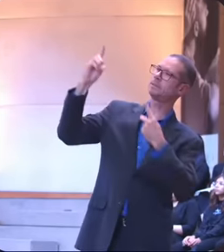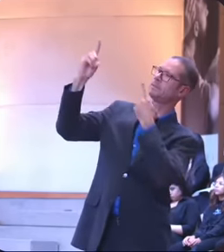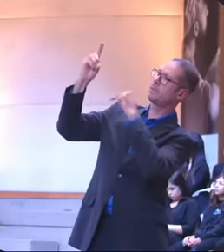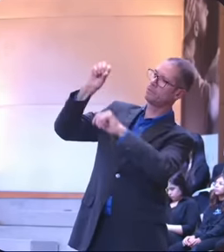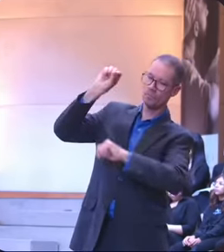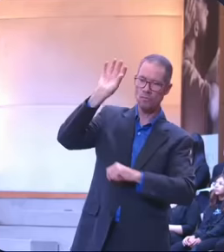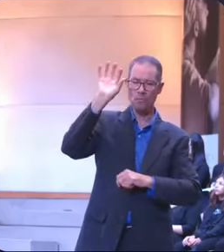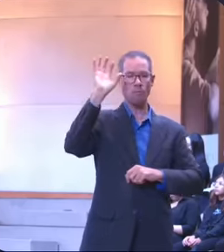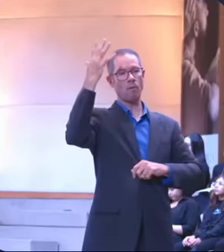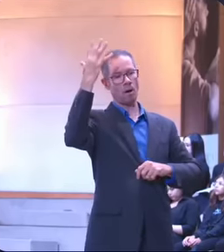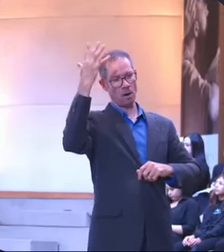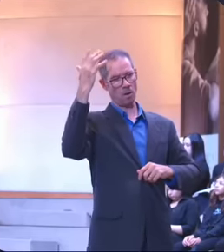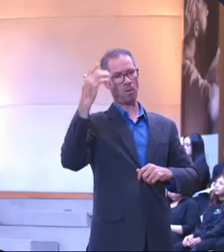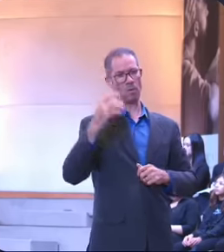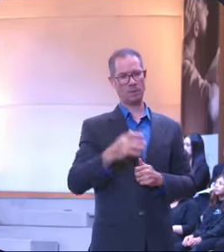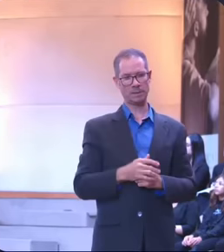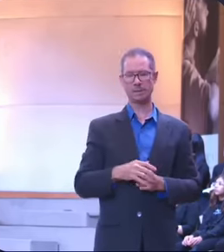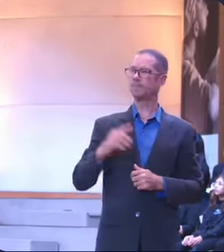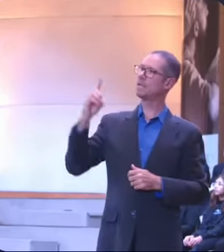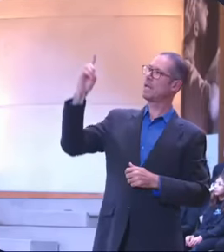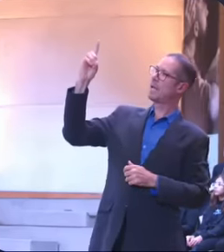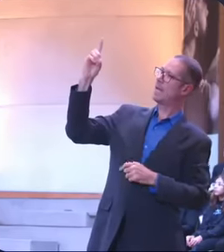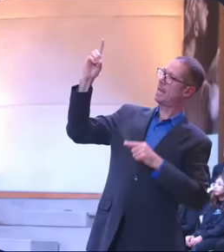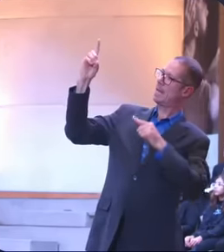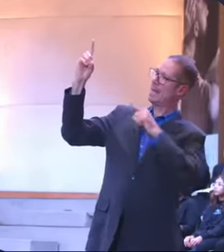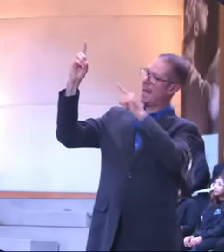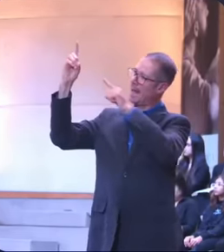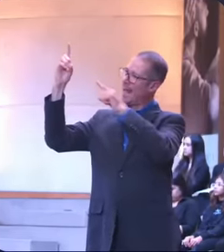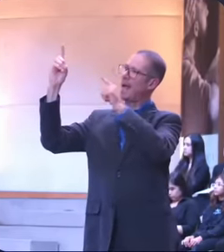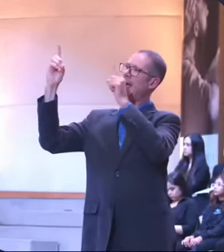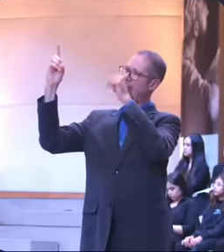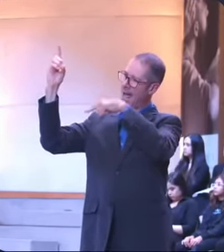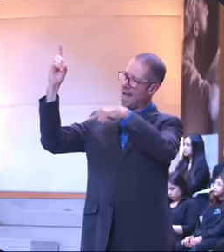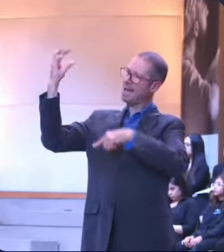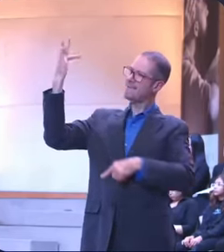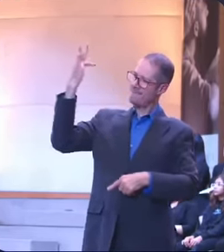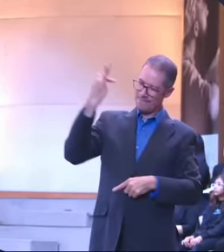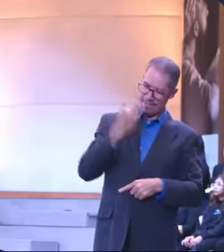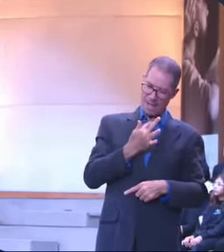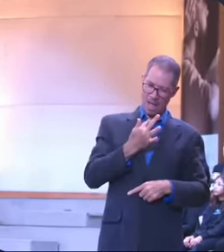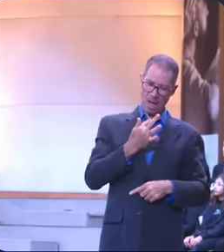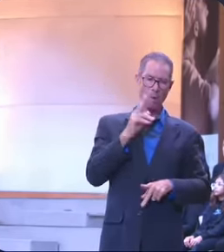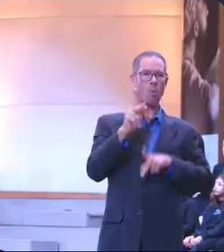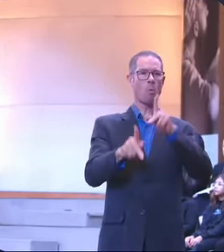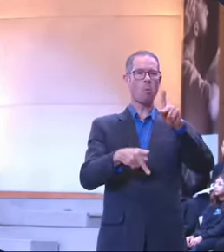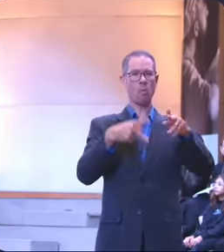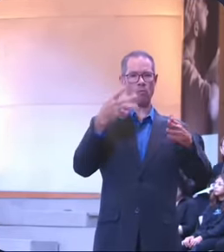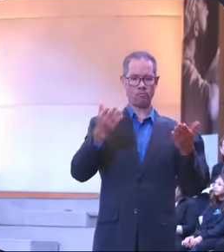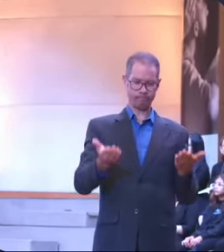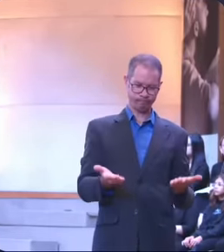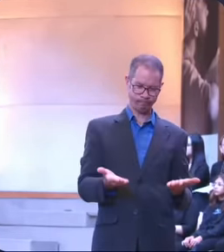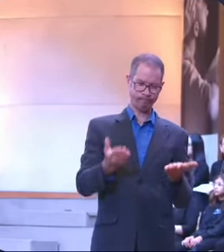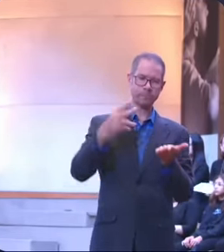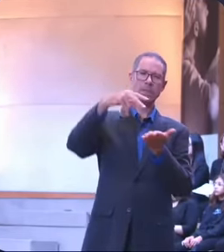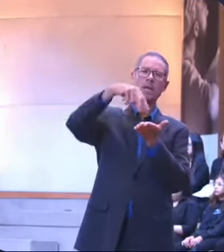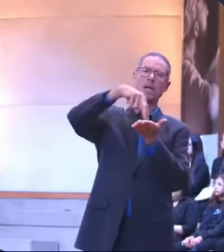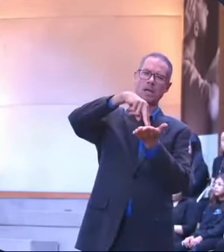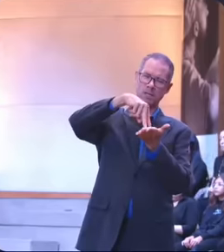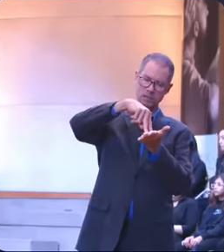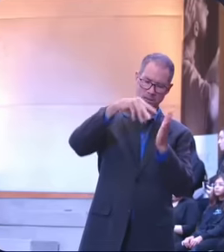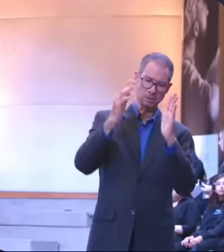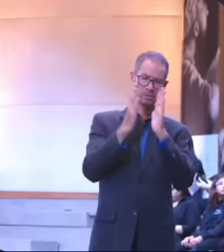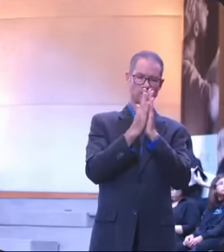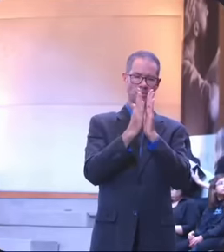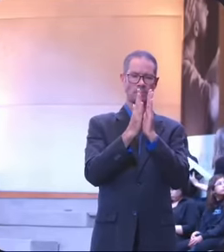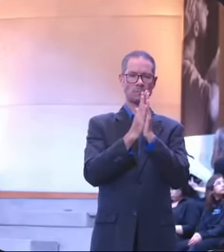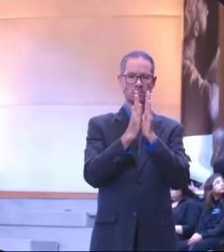vão acontecer. Ele é fiel. Agora todo o povo fica de pé agora e a gente vai orar,